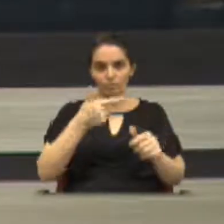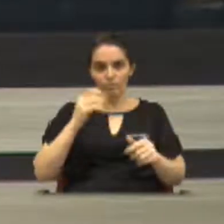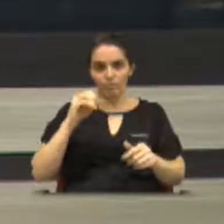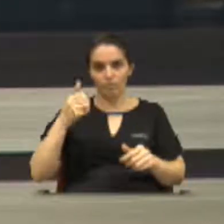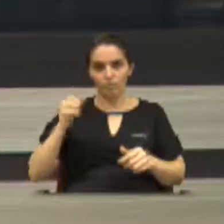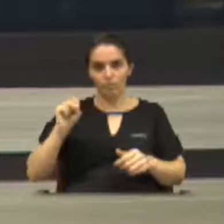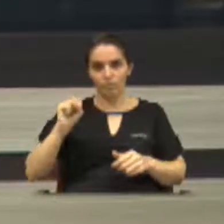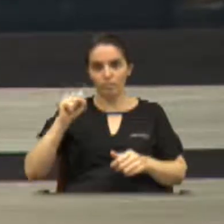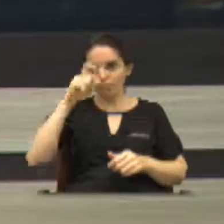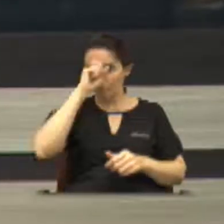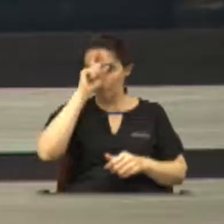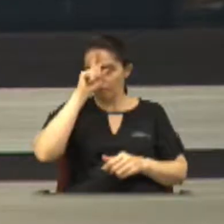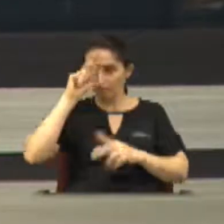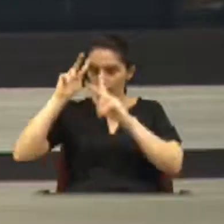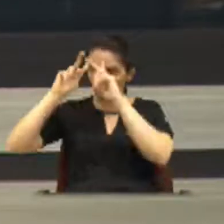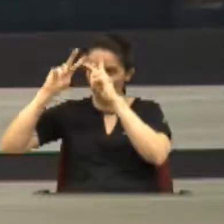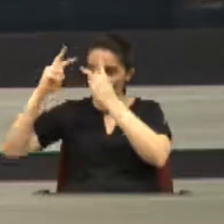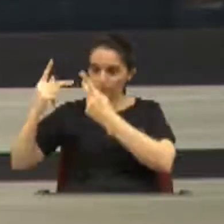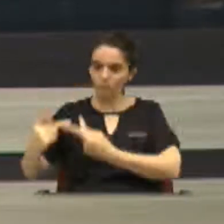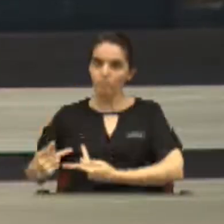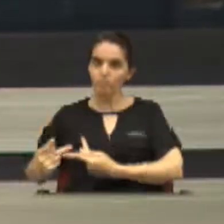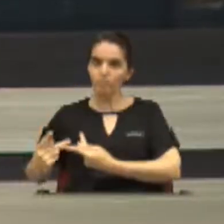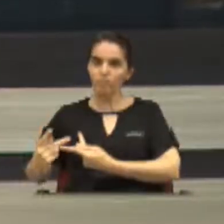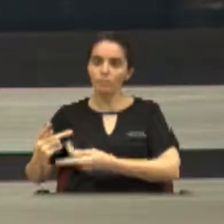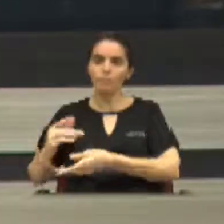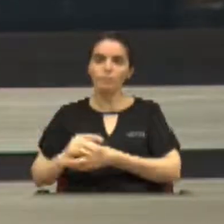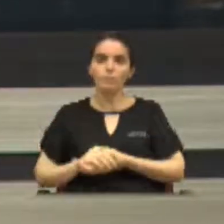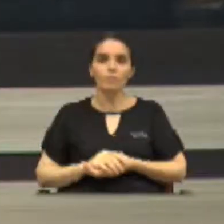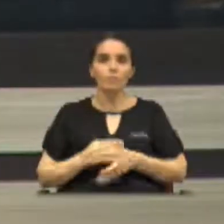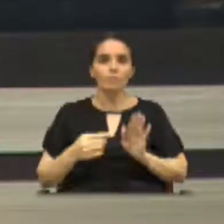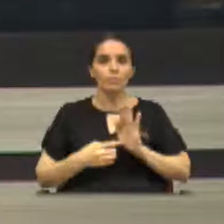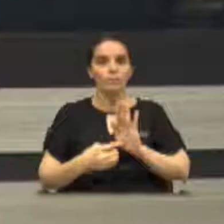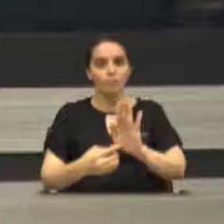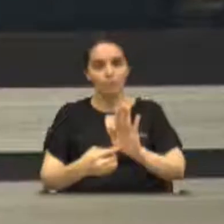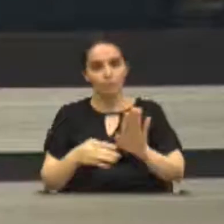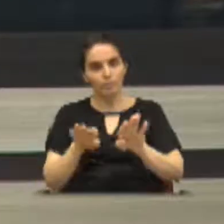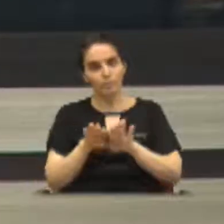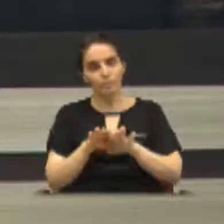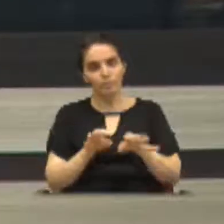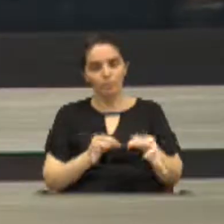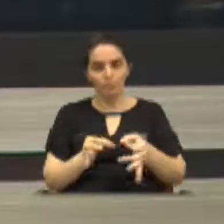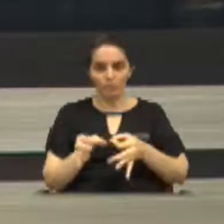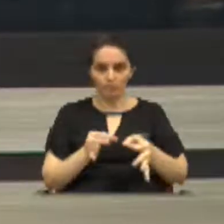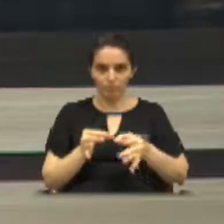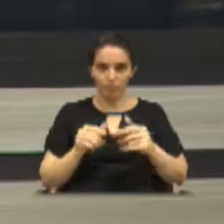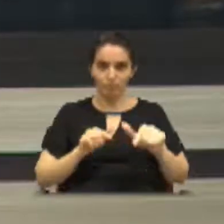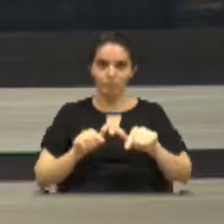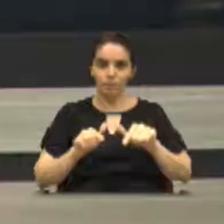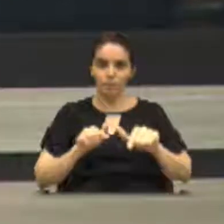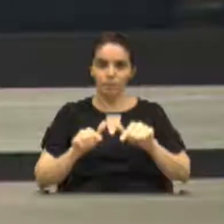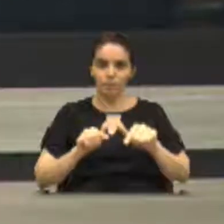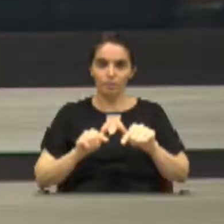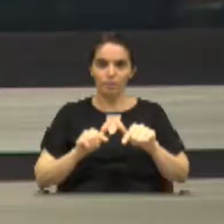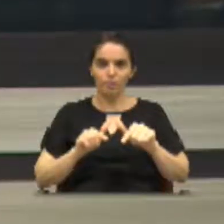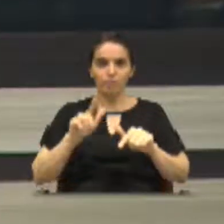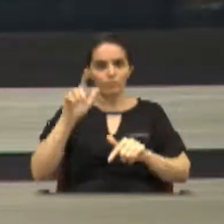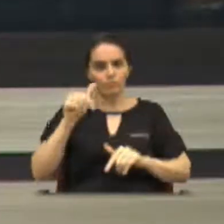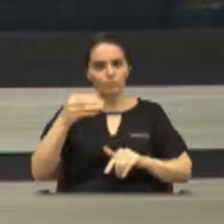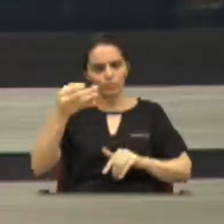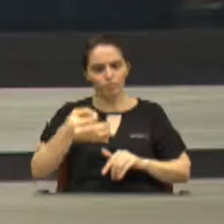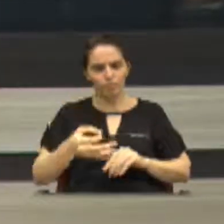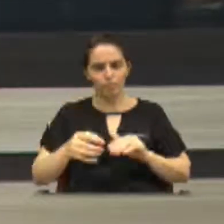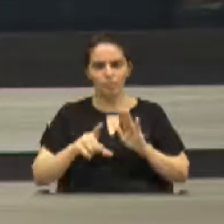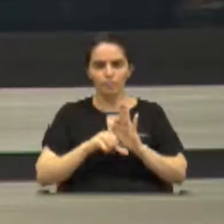para o Hospital Sociedade Operária Humanitária, mediante a apresentação de plano de trabalho e consequente formalização